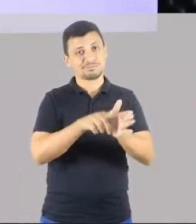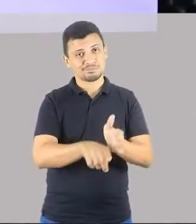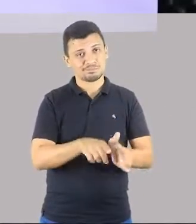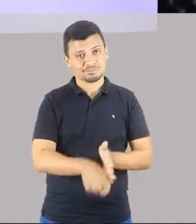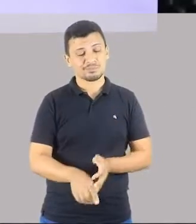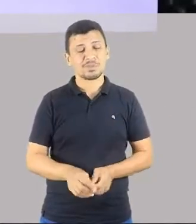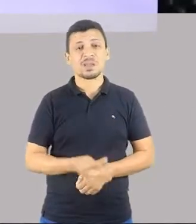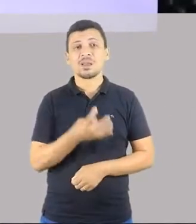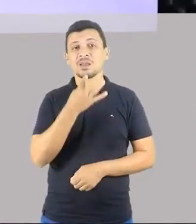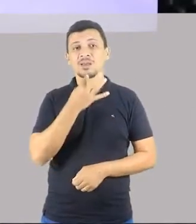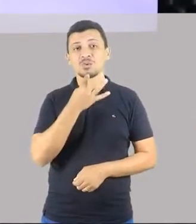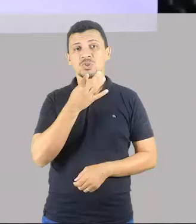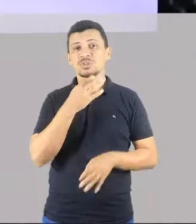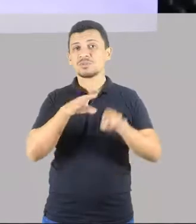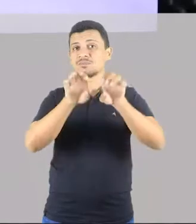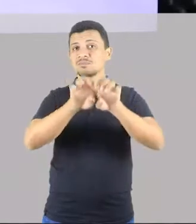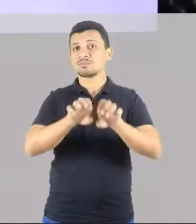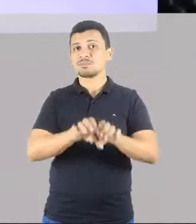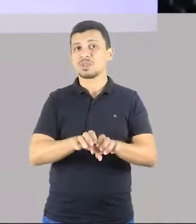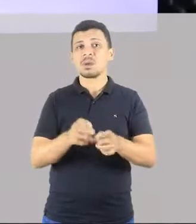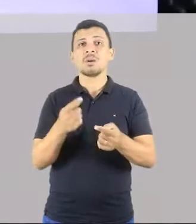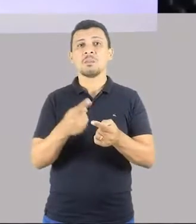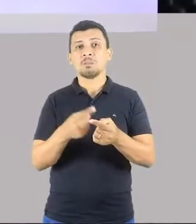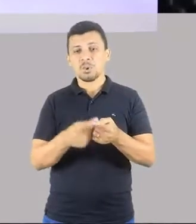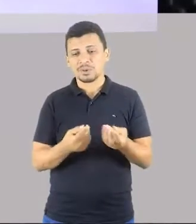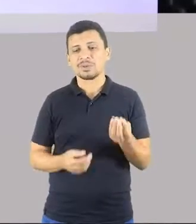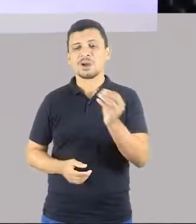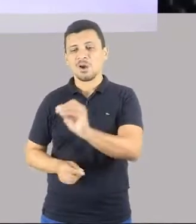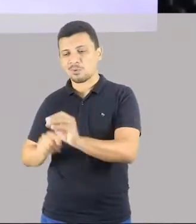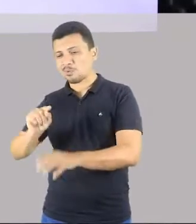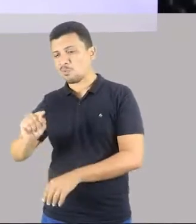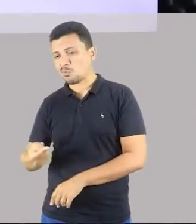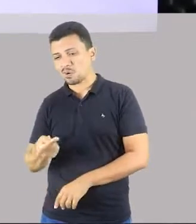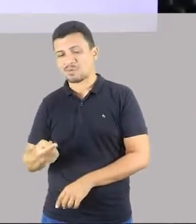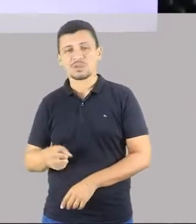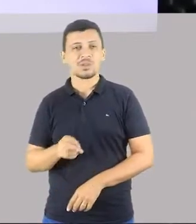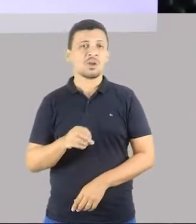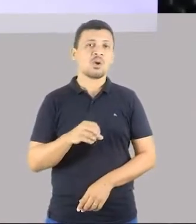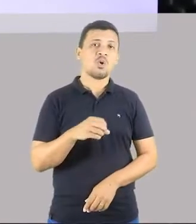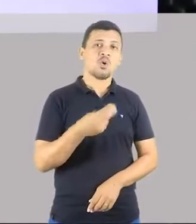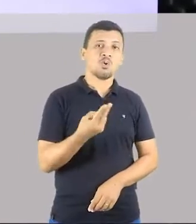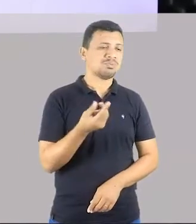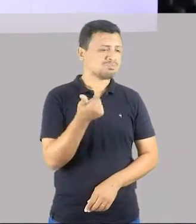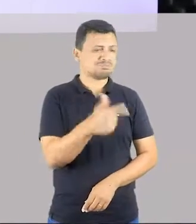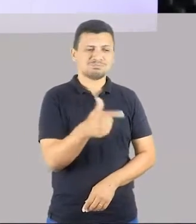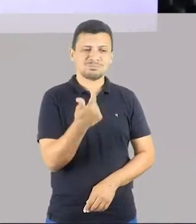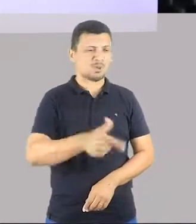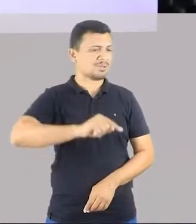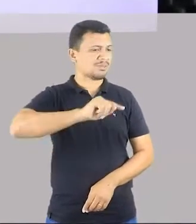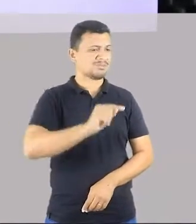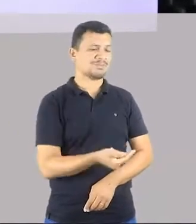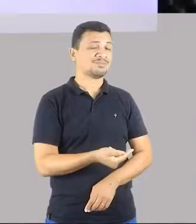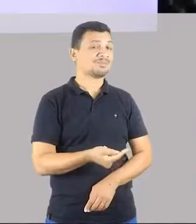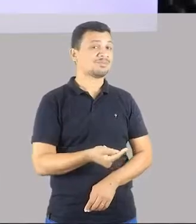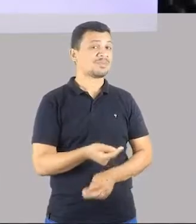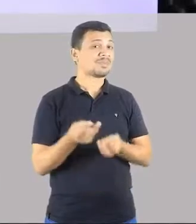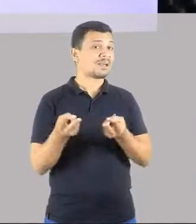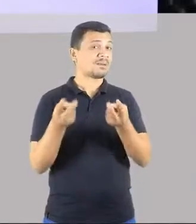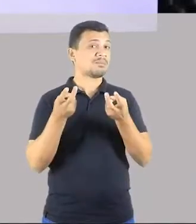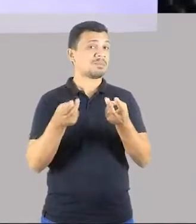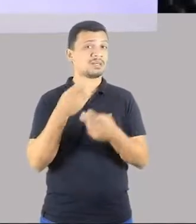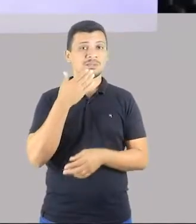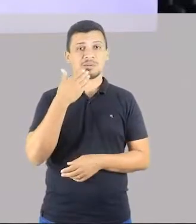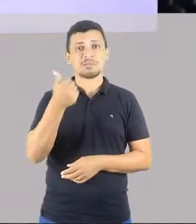das estruturas, saber por que pontua, saber por que não pontua. E isso é que dá para você uma percepção melhor, né,